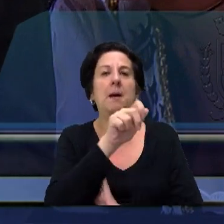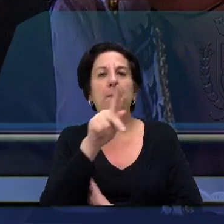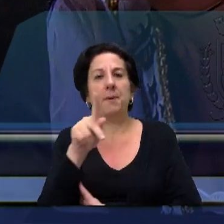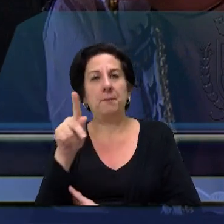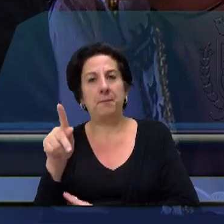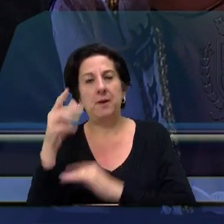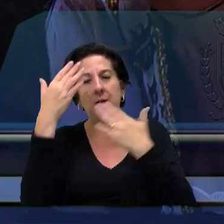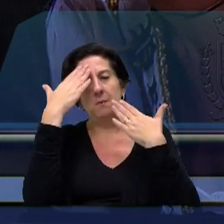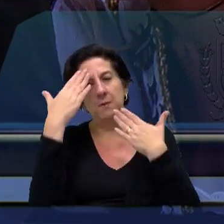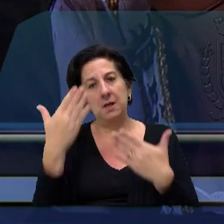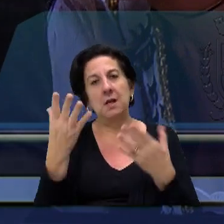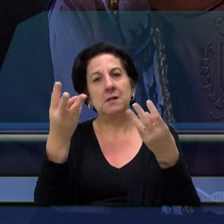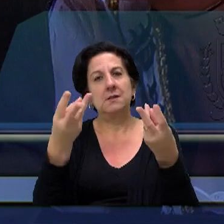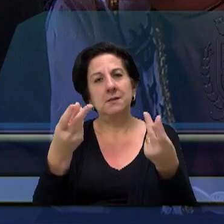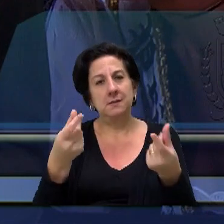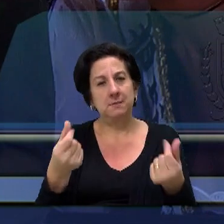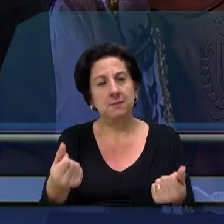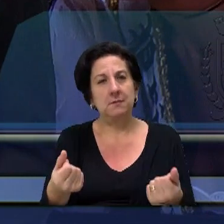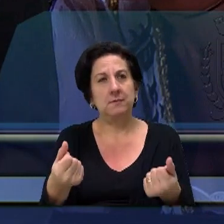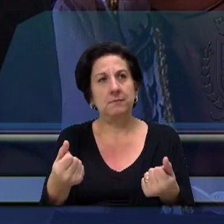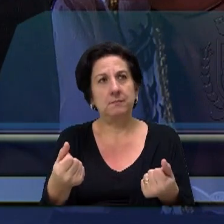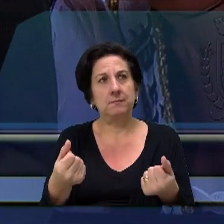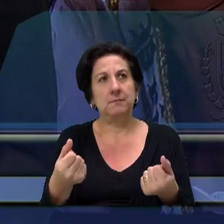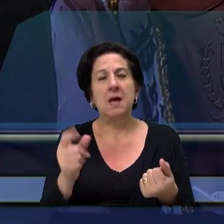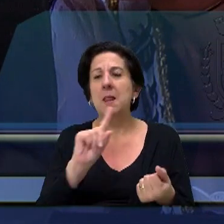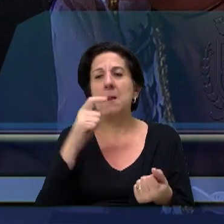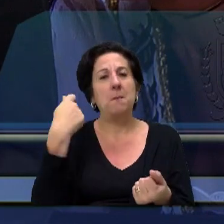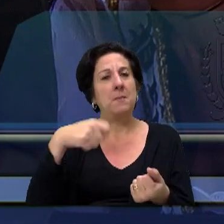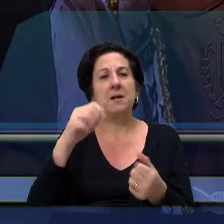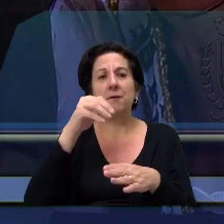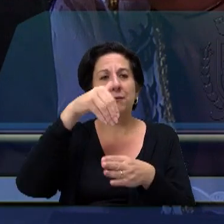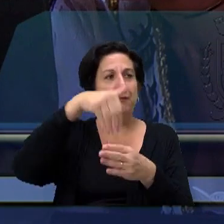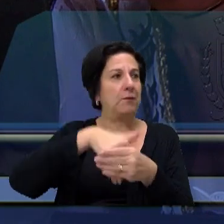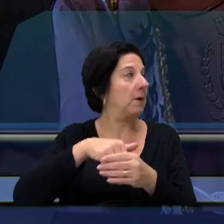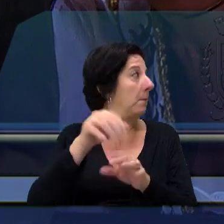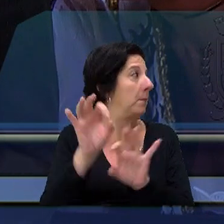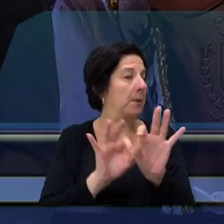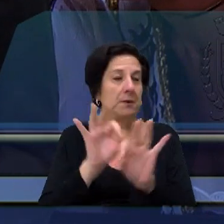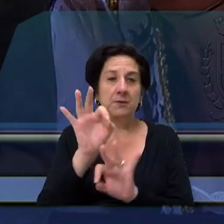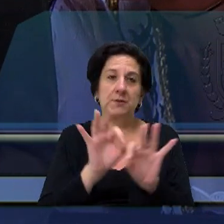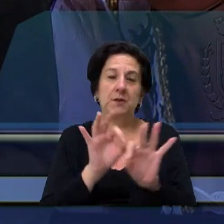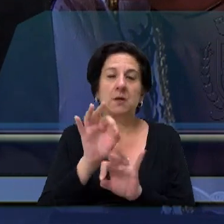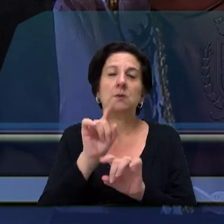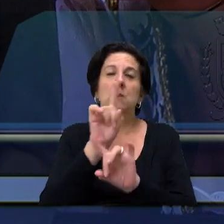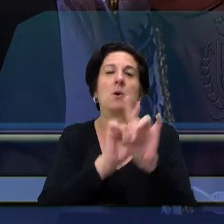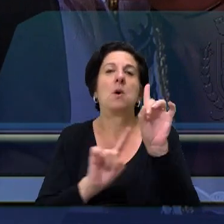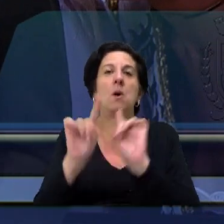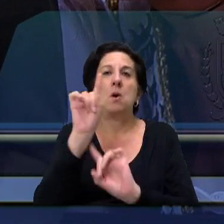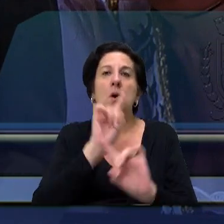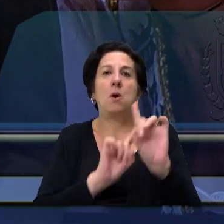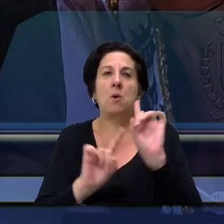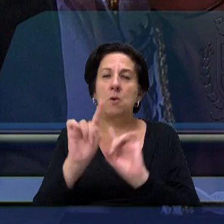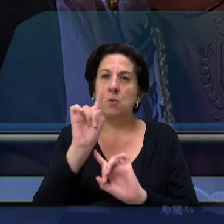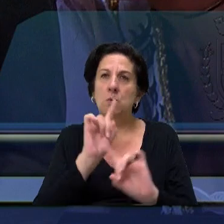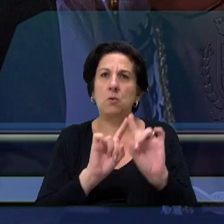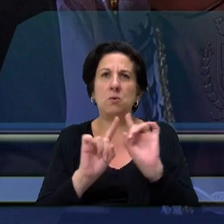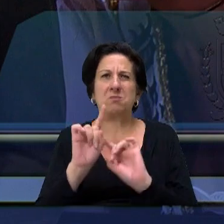vereador Gerson, obrigado pela sensibilidade aí de não precisarmos votar esse projeto aí com